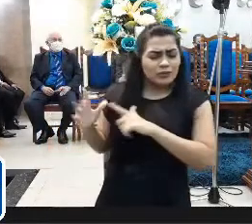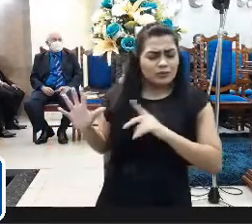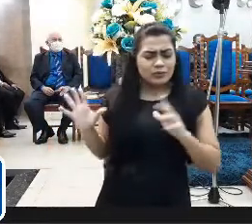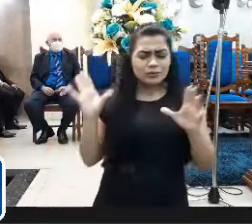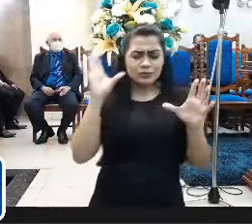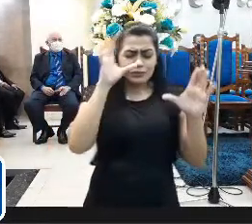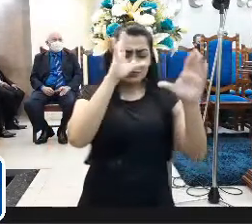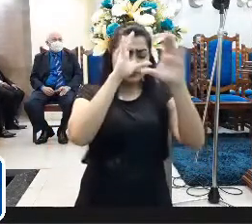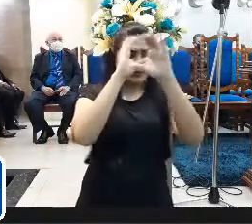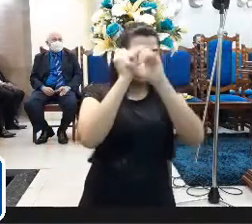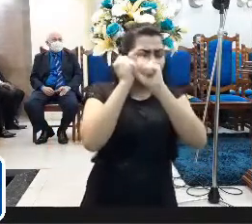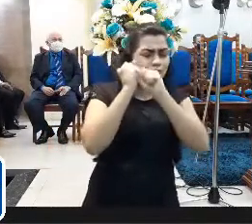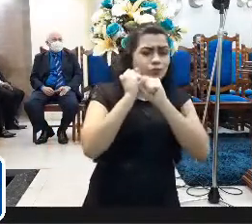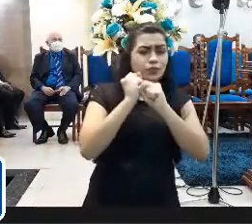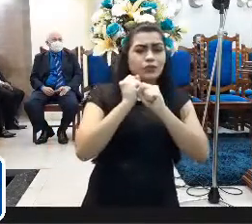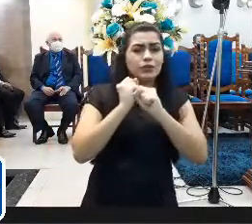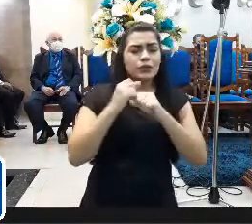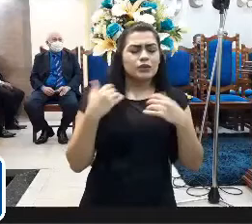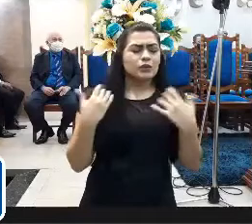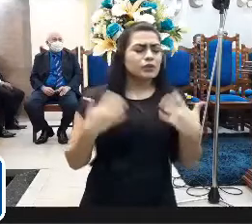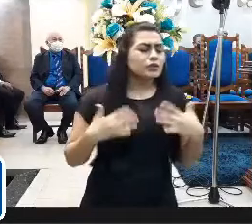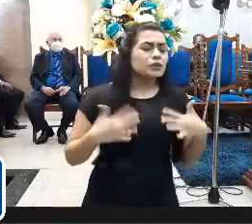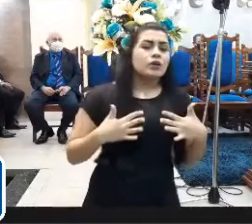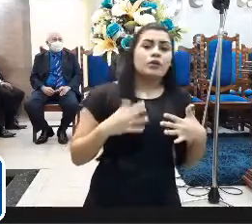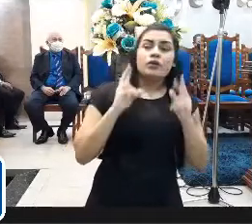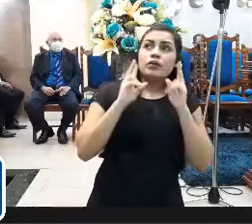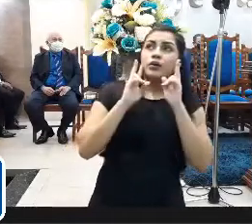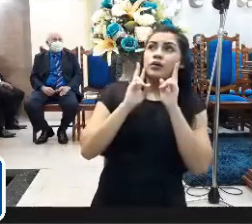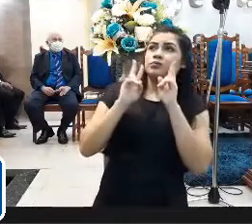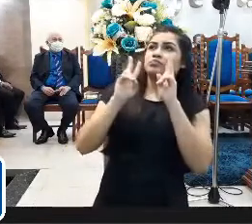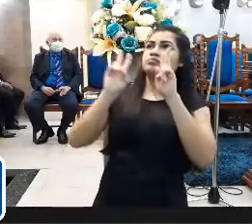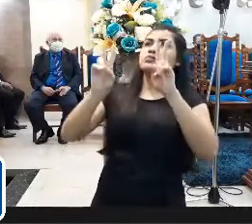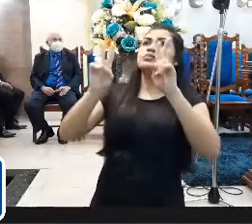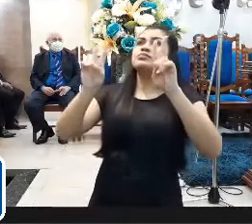estiver tenebrosa, olhe para o alto.